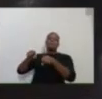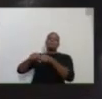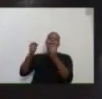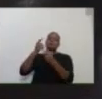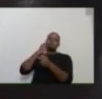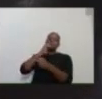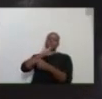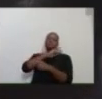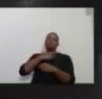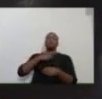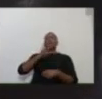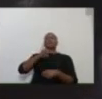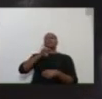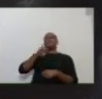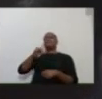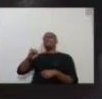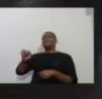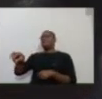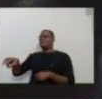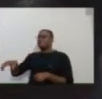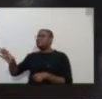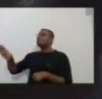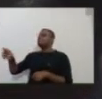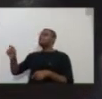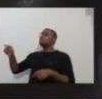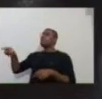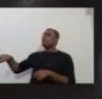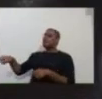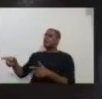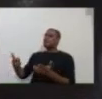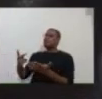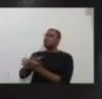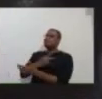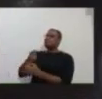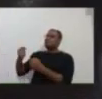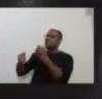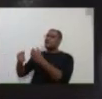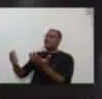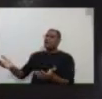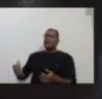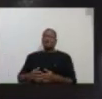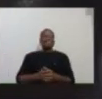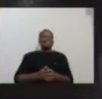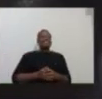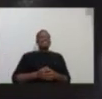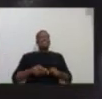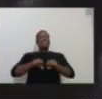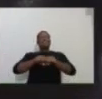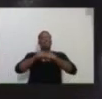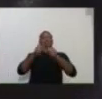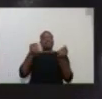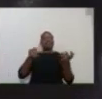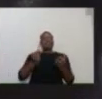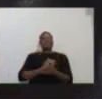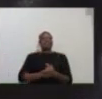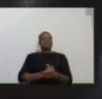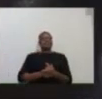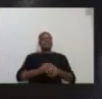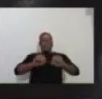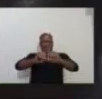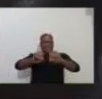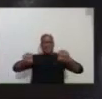patrão? Ele respondeu: quebrei a barra da direção. Mas quando ele olhou para eu, quando